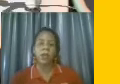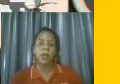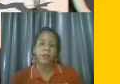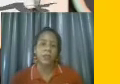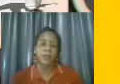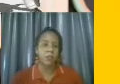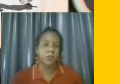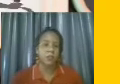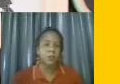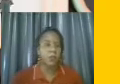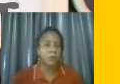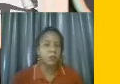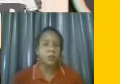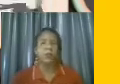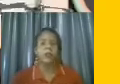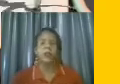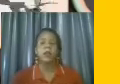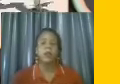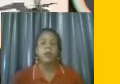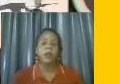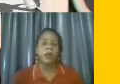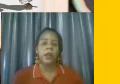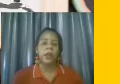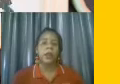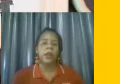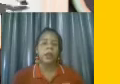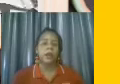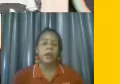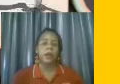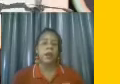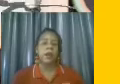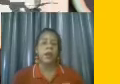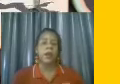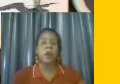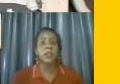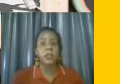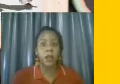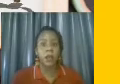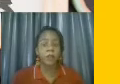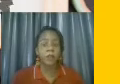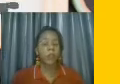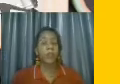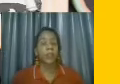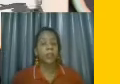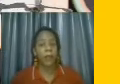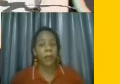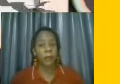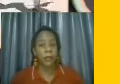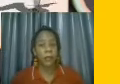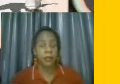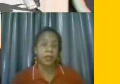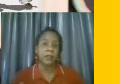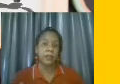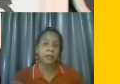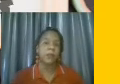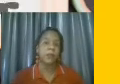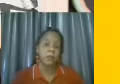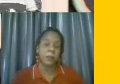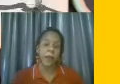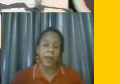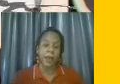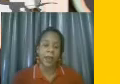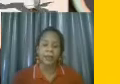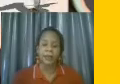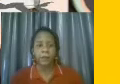ser quem faz aula de música, né? Em roda de samba, geralmente também esses